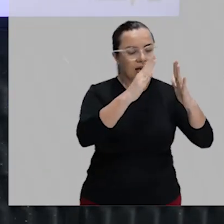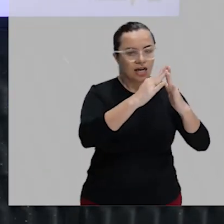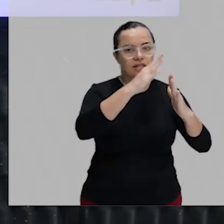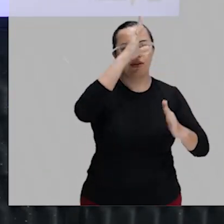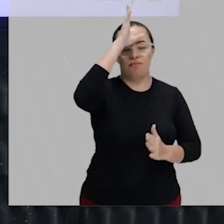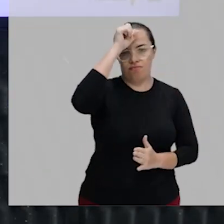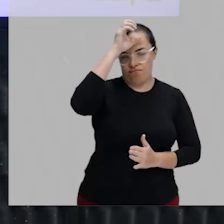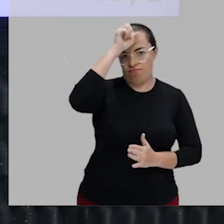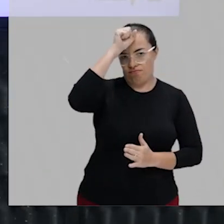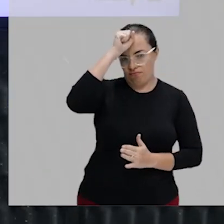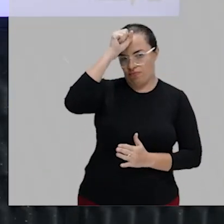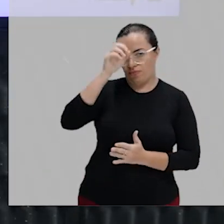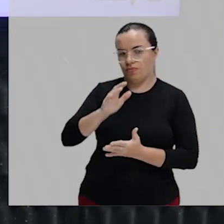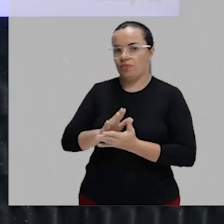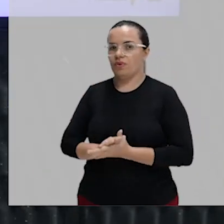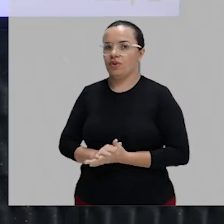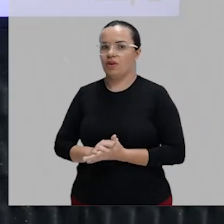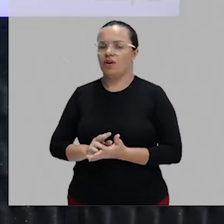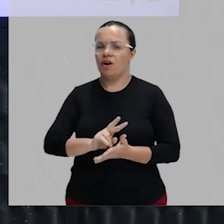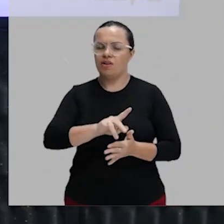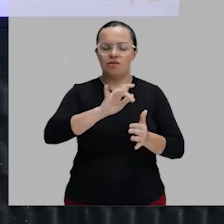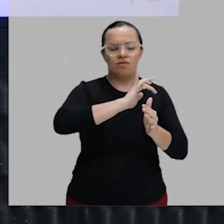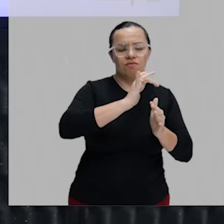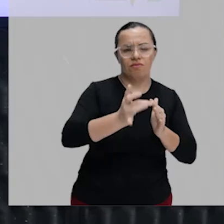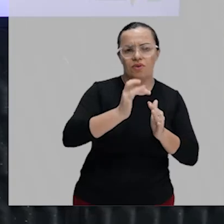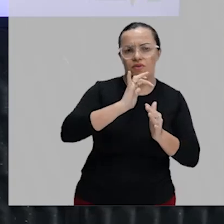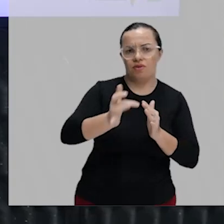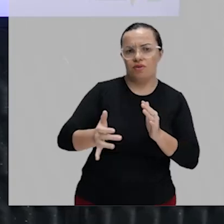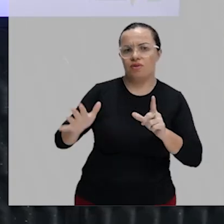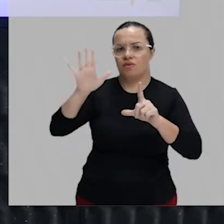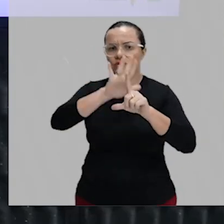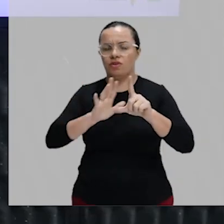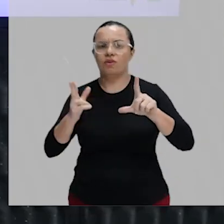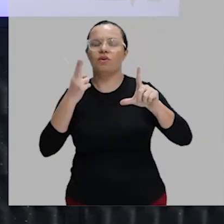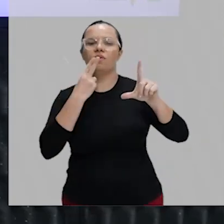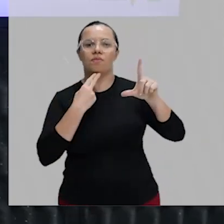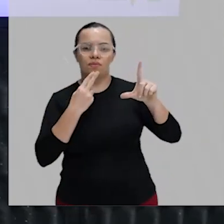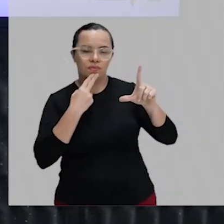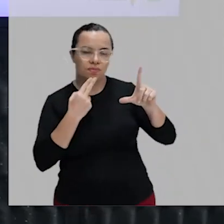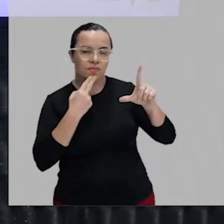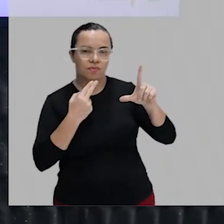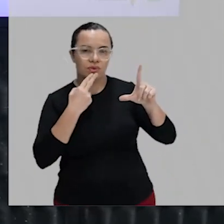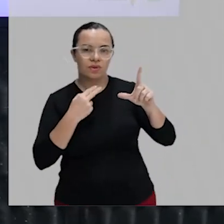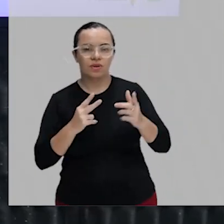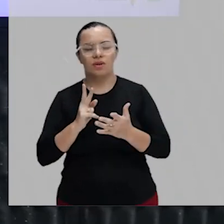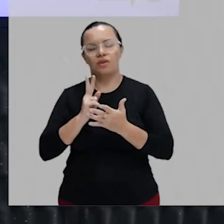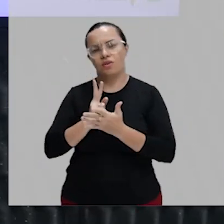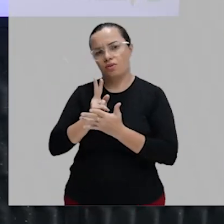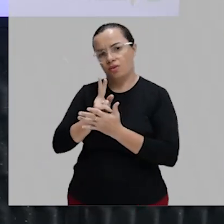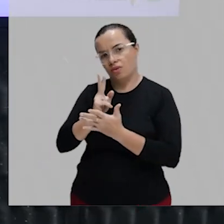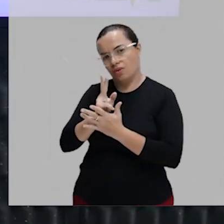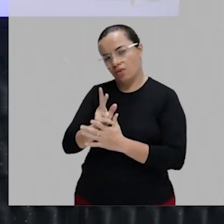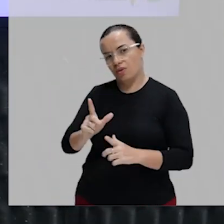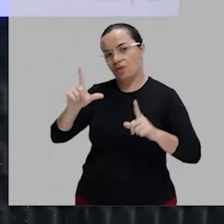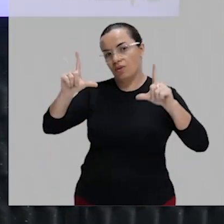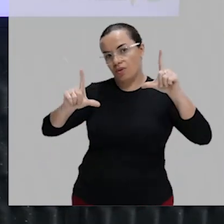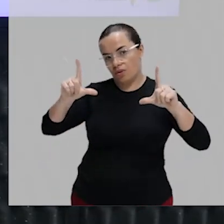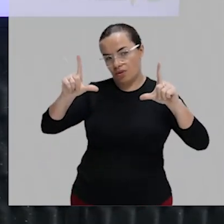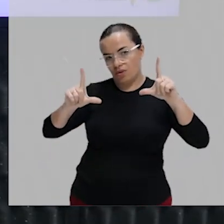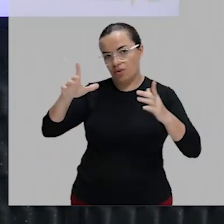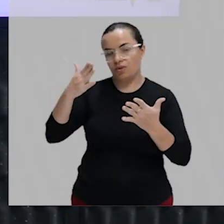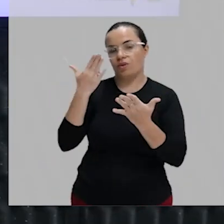pessoal? Através das nossas redes sociais, aqui da plataforma Gonçalves Dias, você vai continuar assistindo as nossas